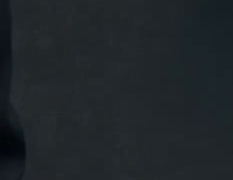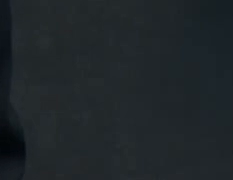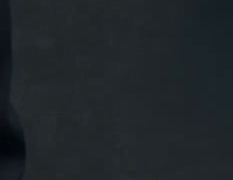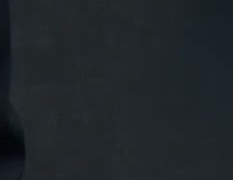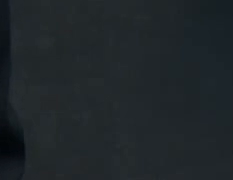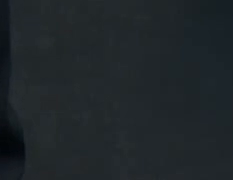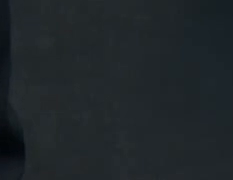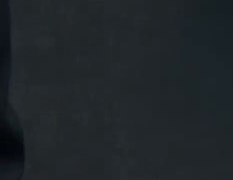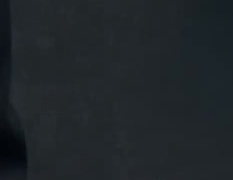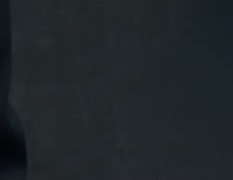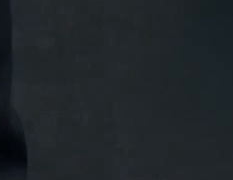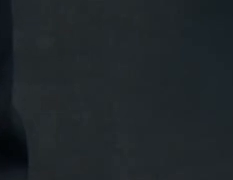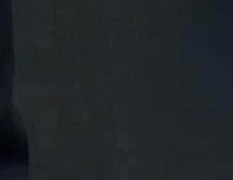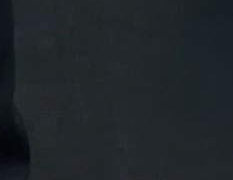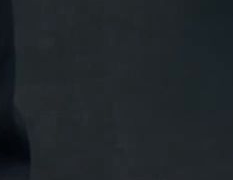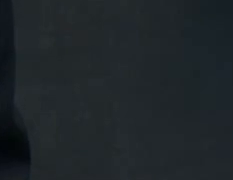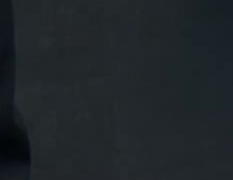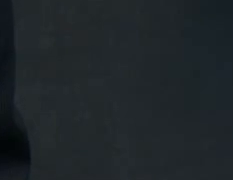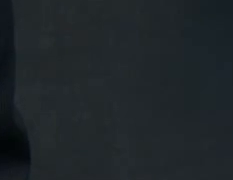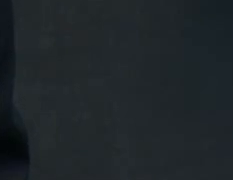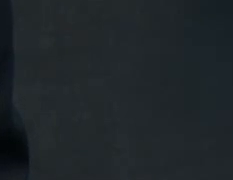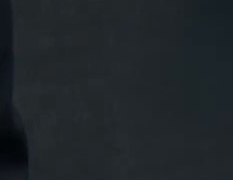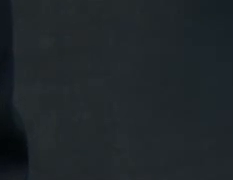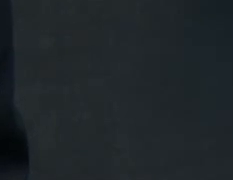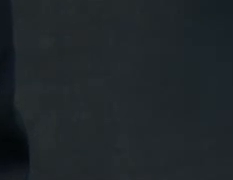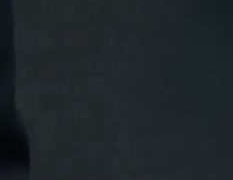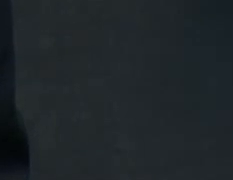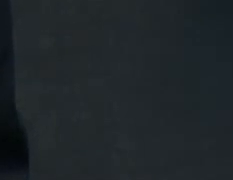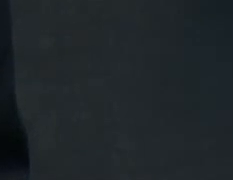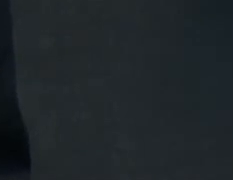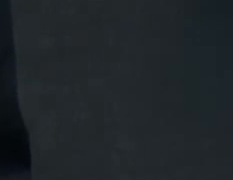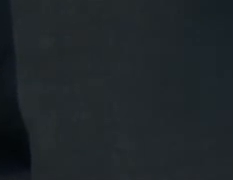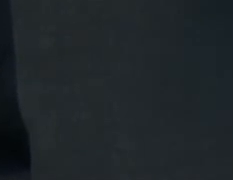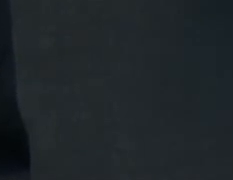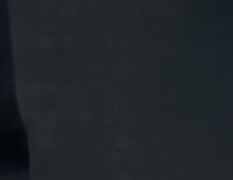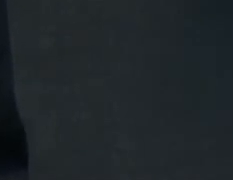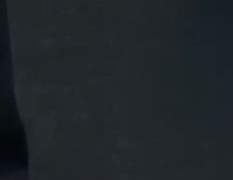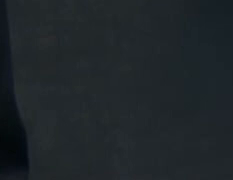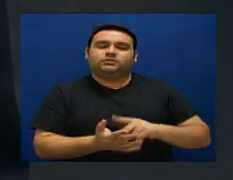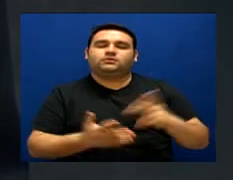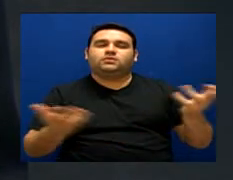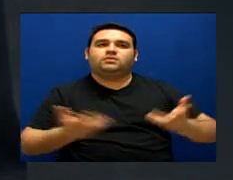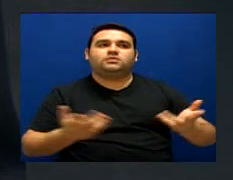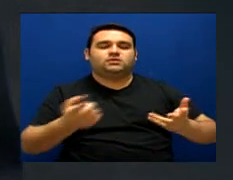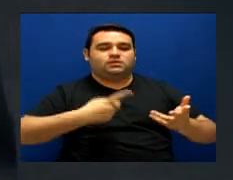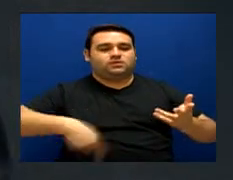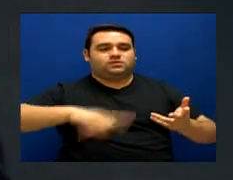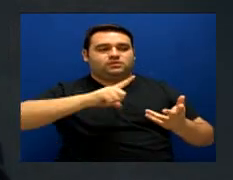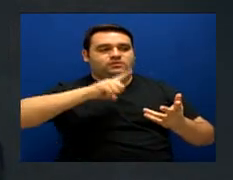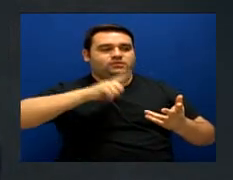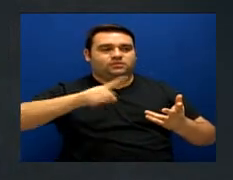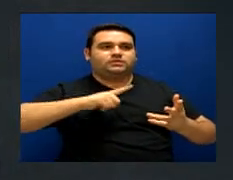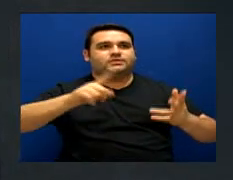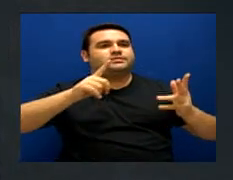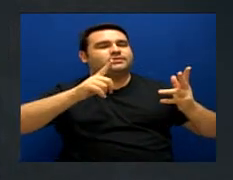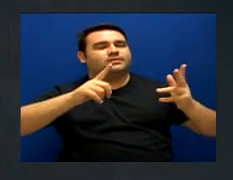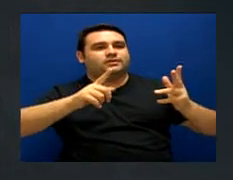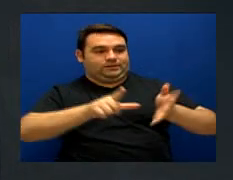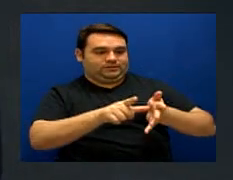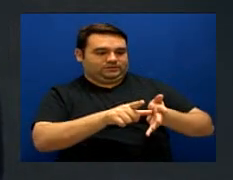agora para frente muito forte, porque realmente hoje nós devemos sair com